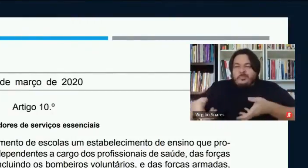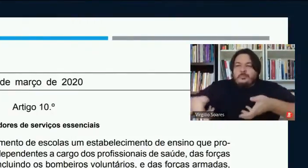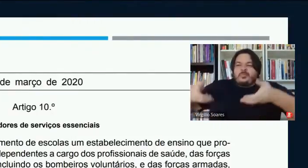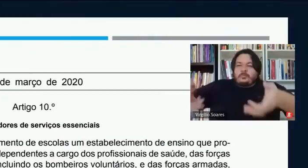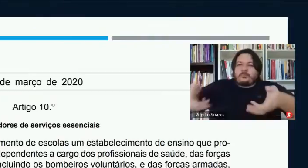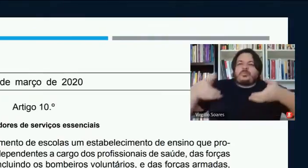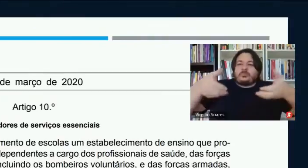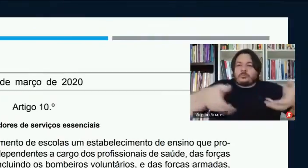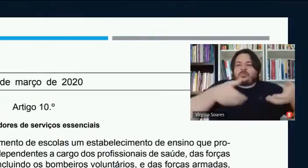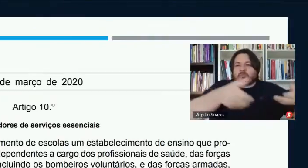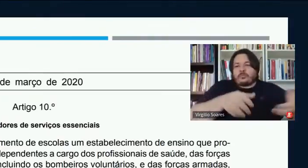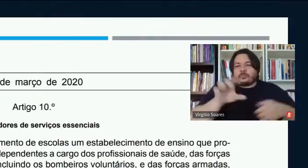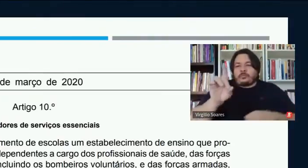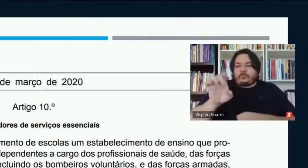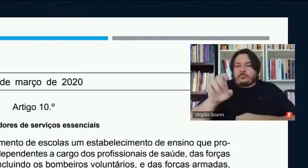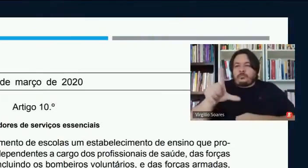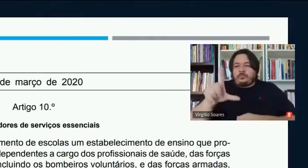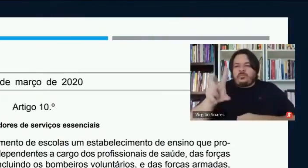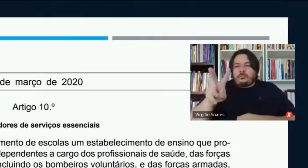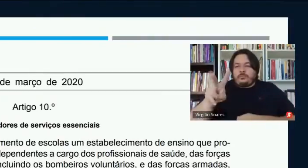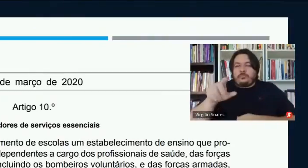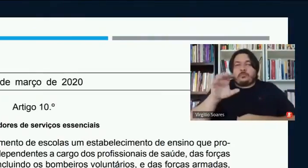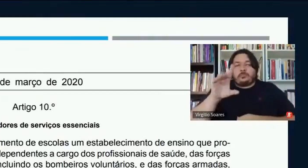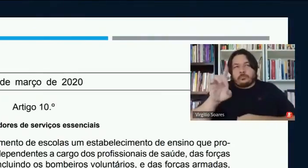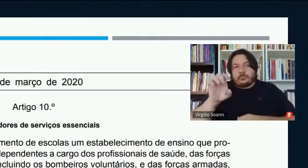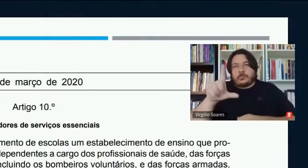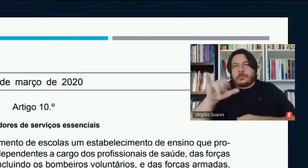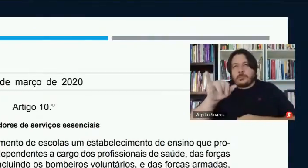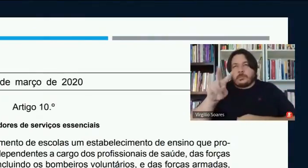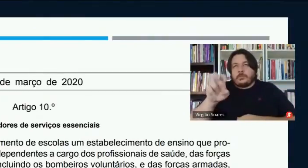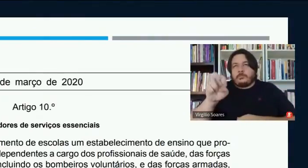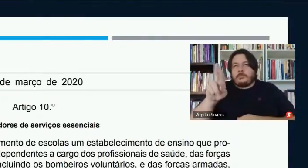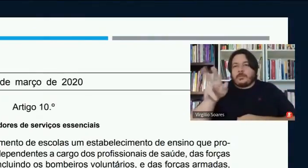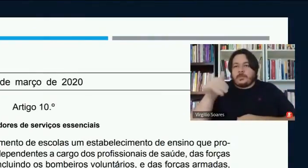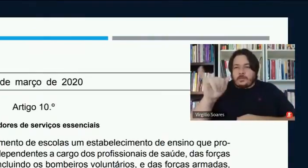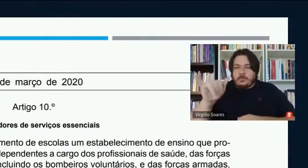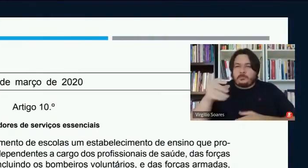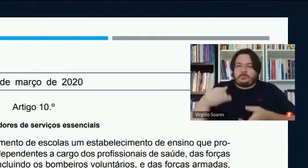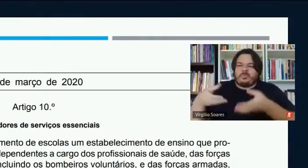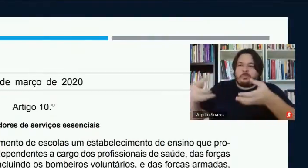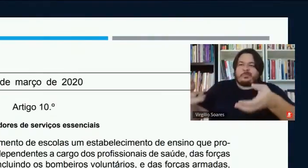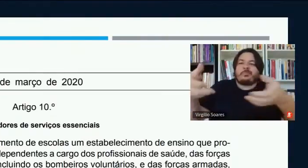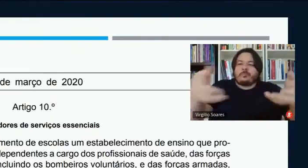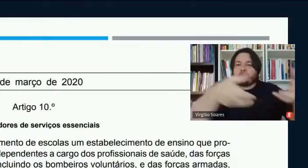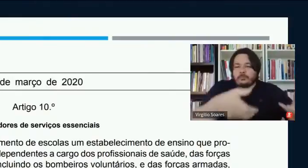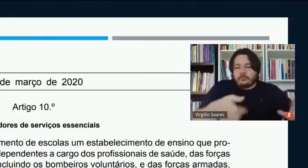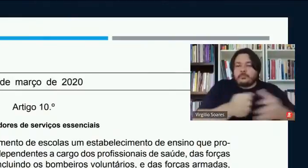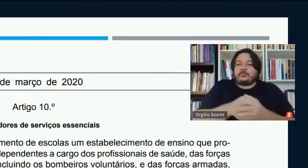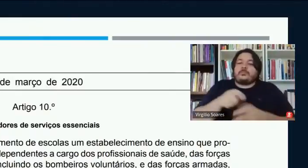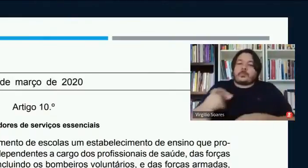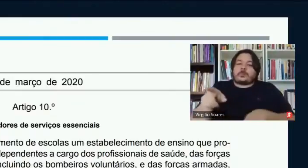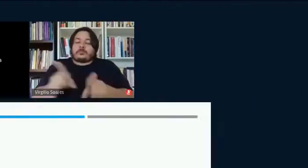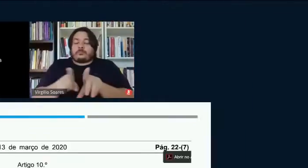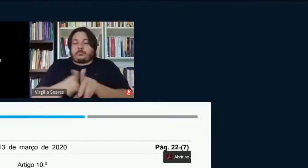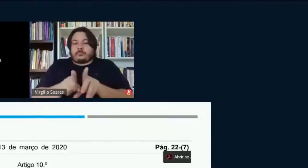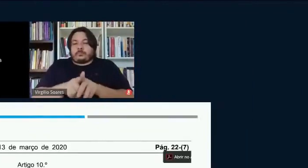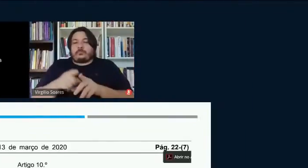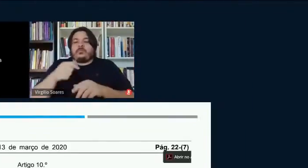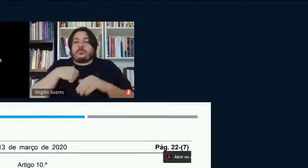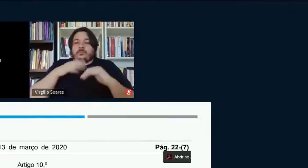de delivery, evidentemente. Bom, algumas escolas foram escolhidas como sendo escolas de acolhimento. Essas escolas,